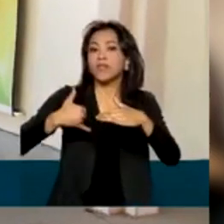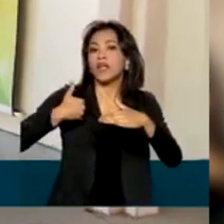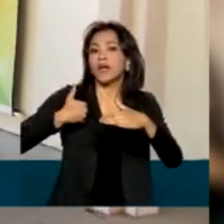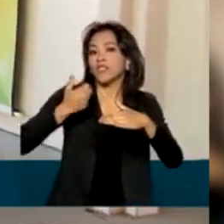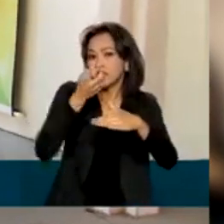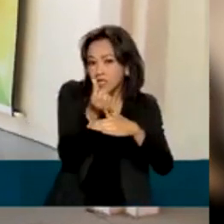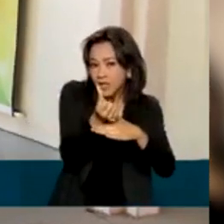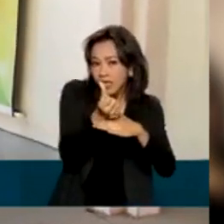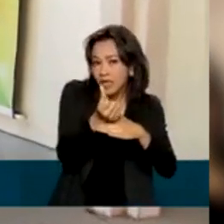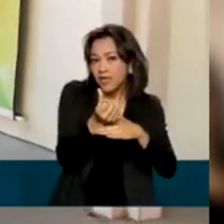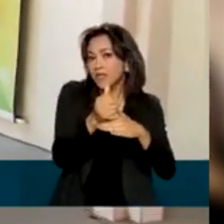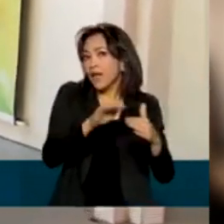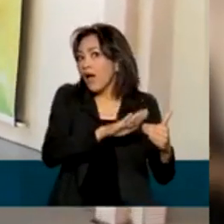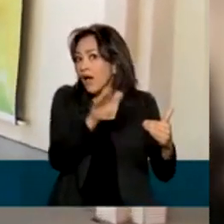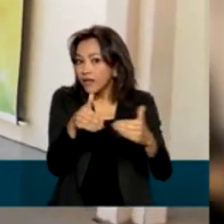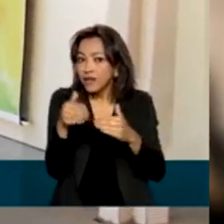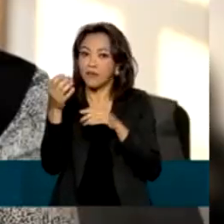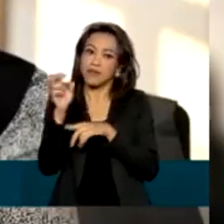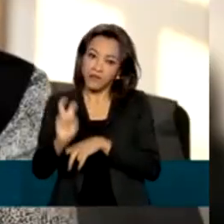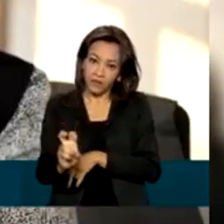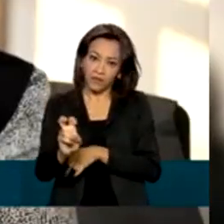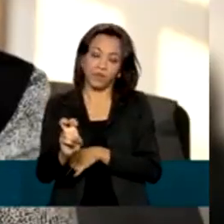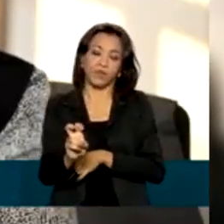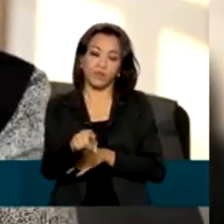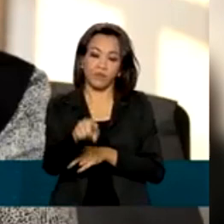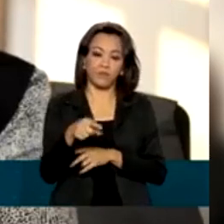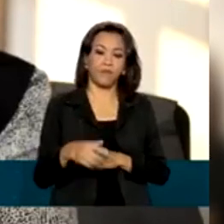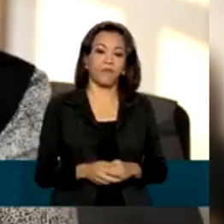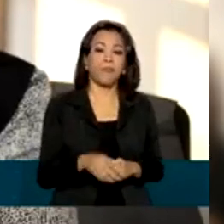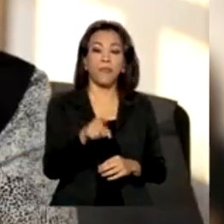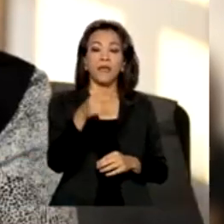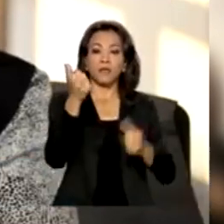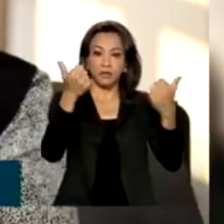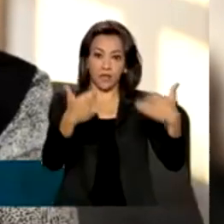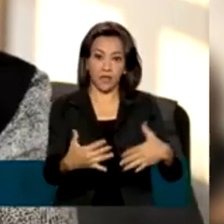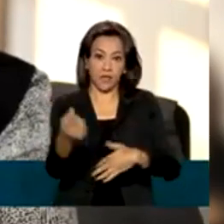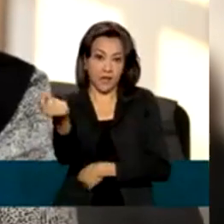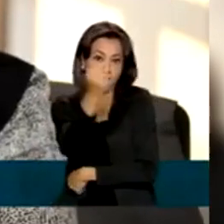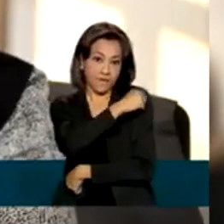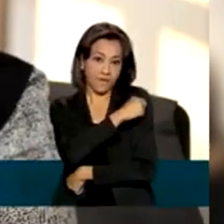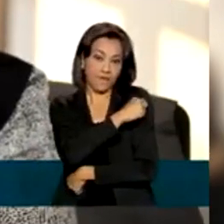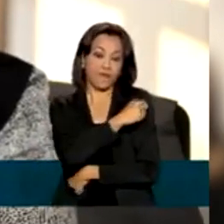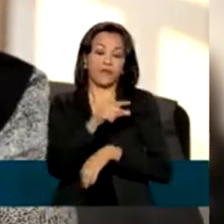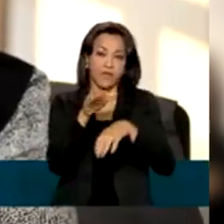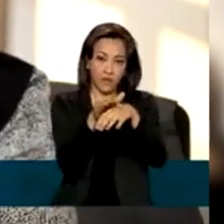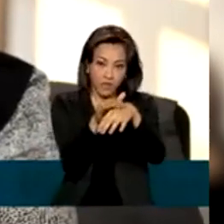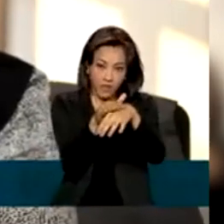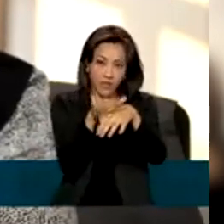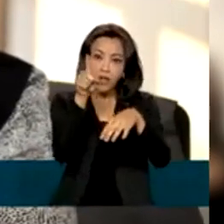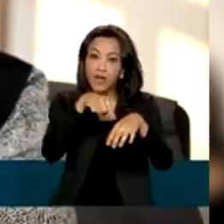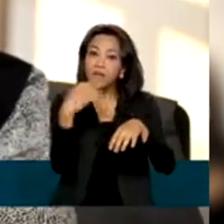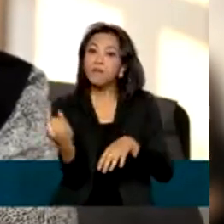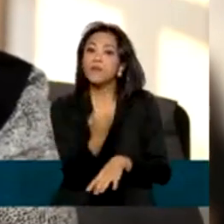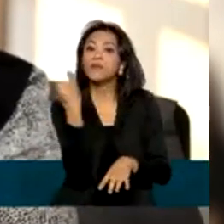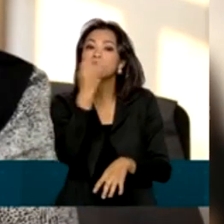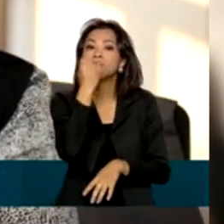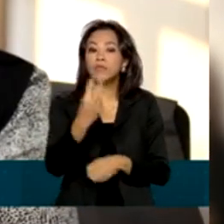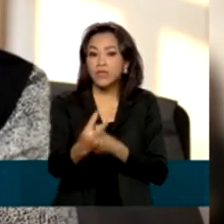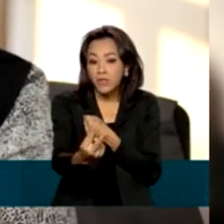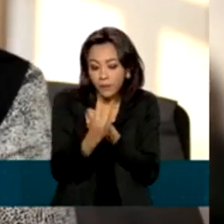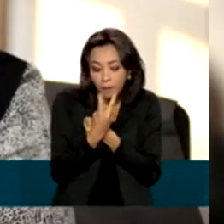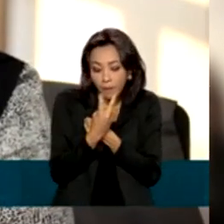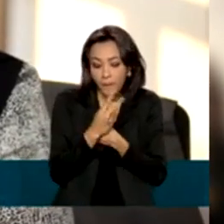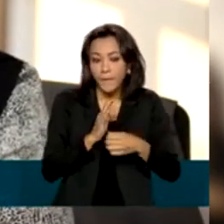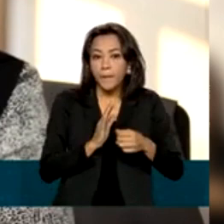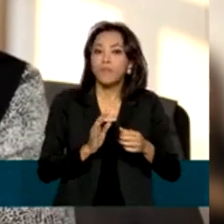idade até menos de 5 anos. A vacinação contra o sarampo é uma estratégia extremamente importante para se prevenir uma